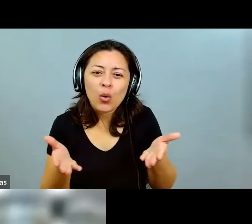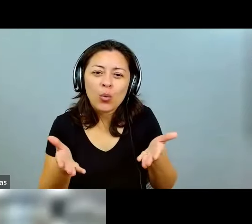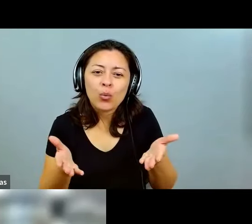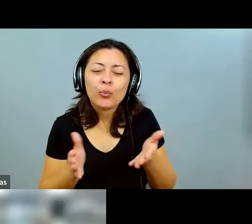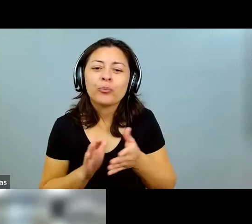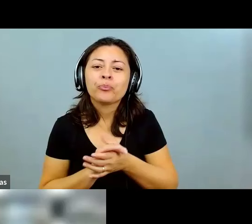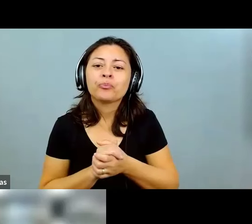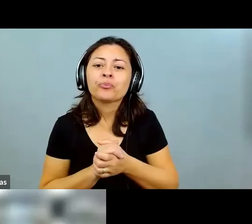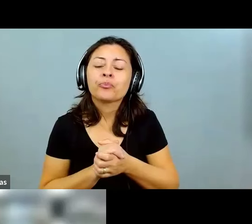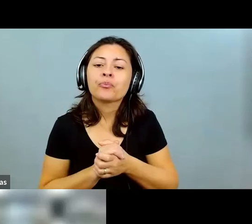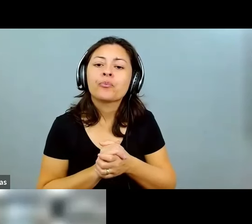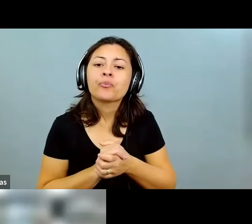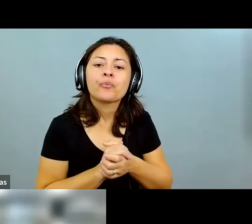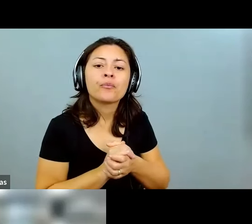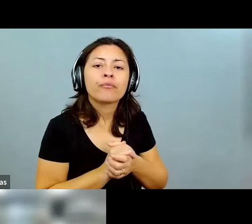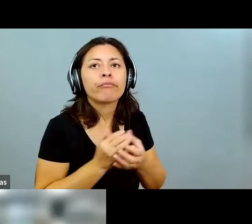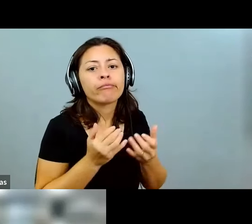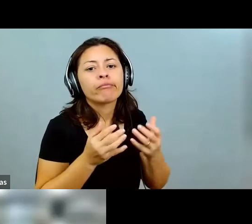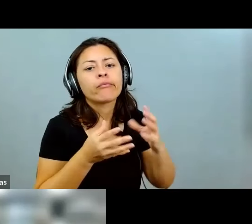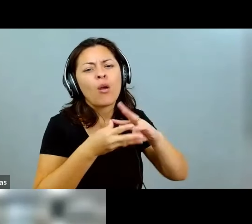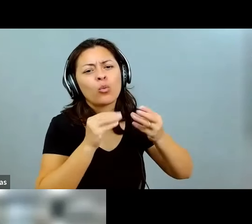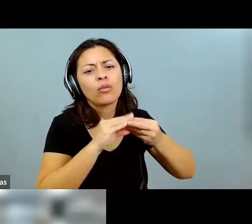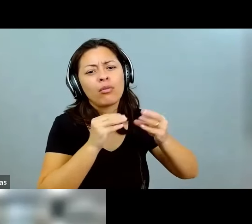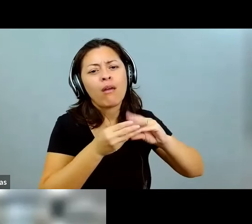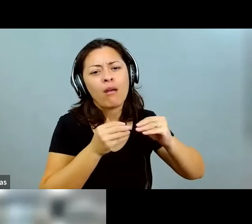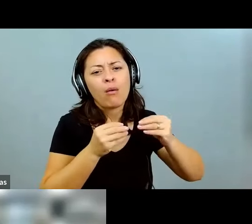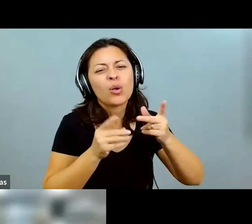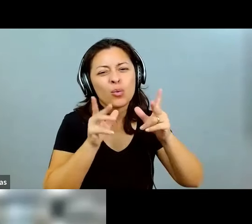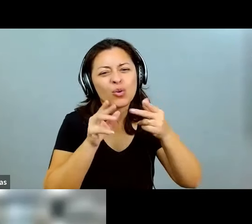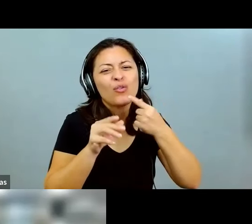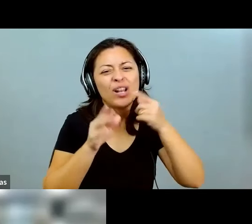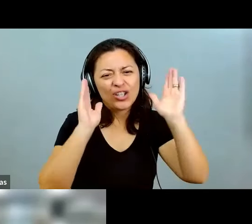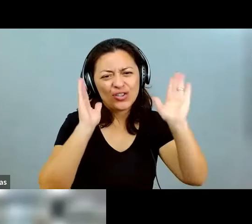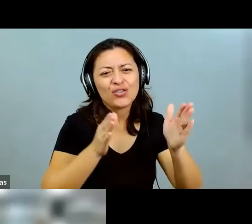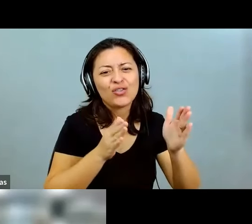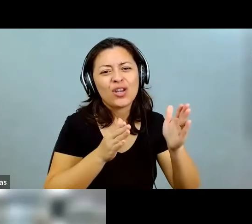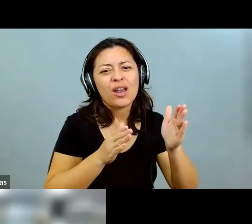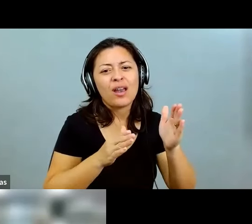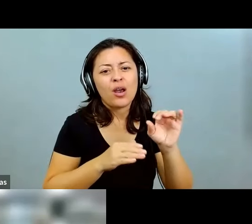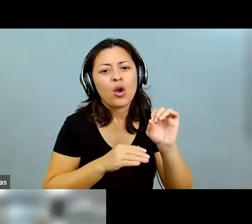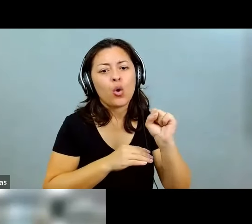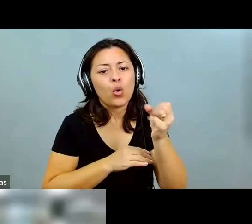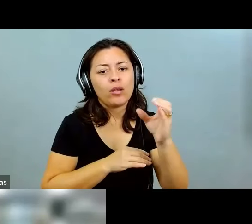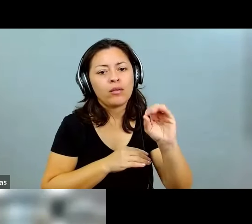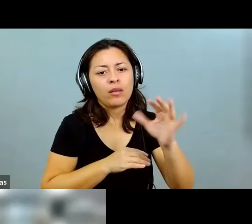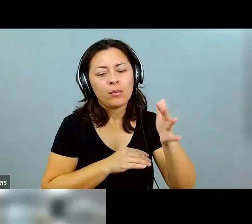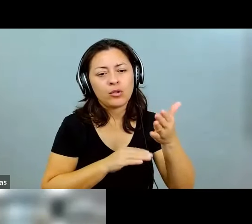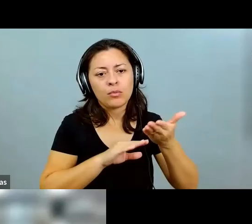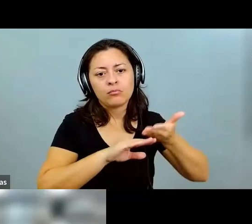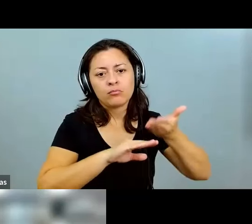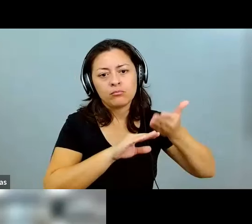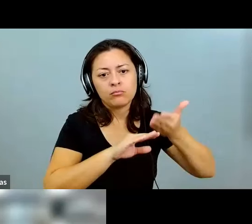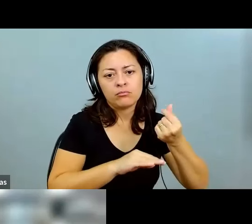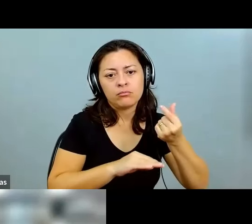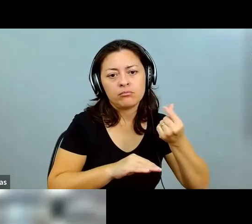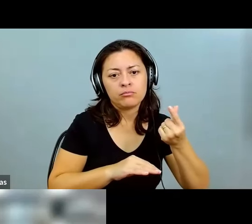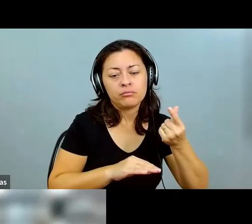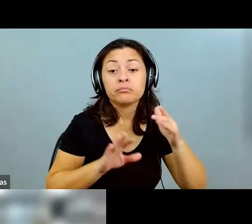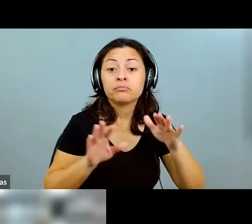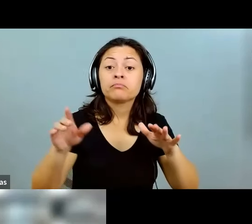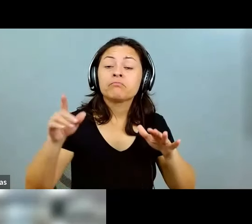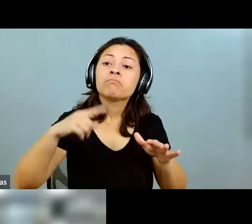Eh e algodão Claro um pouquinho para cima que for comentei anteriormente mais para ali para cima de 80 né ah a gente visualiza